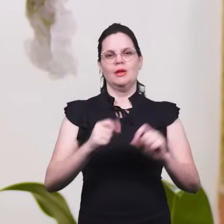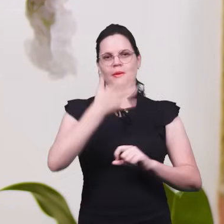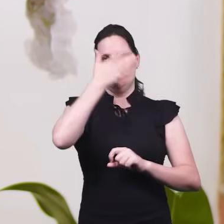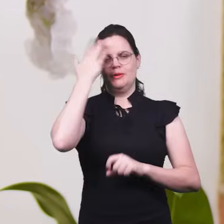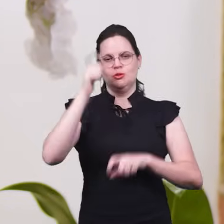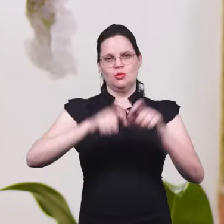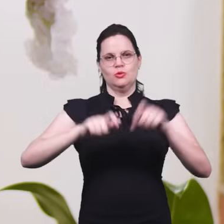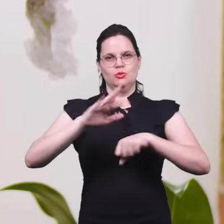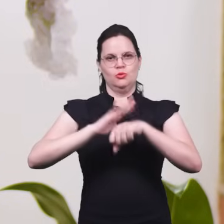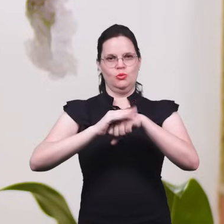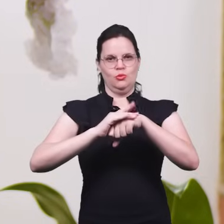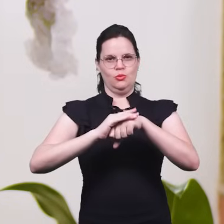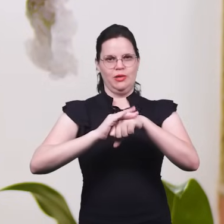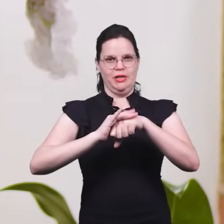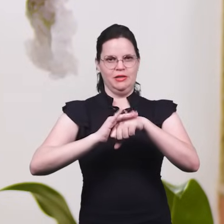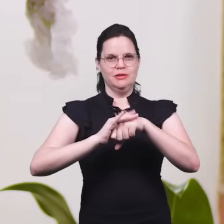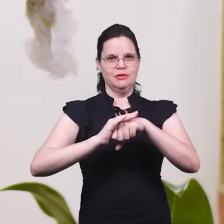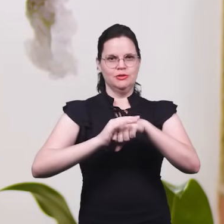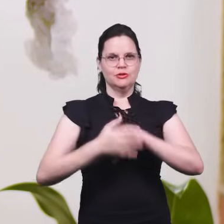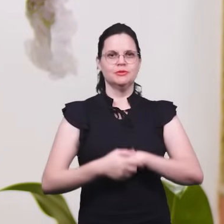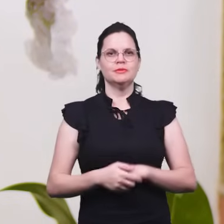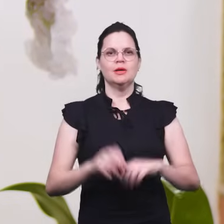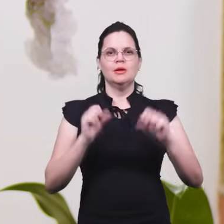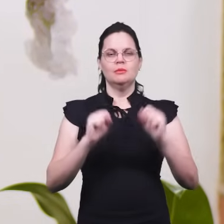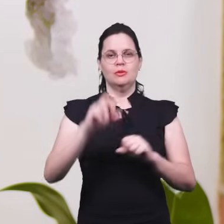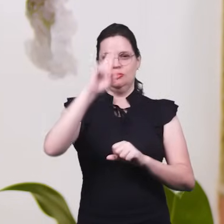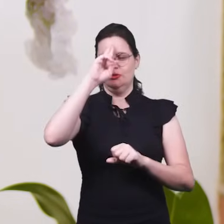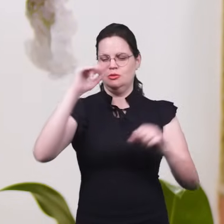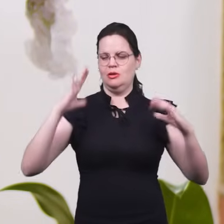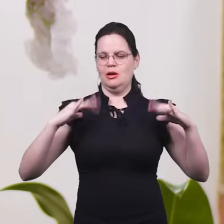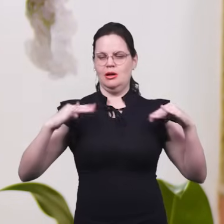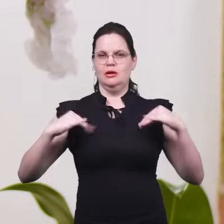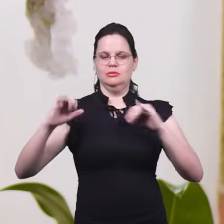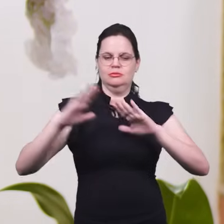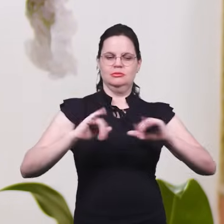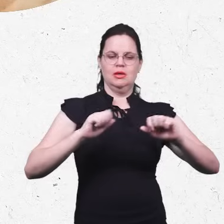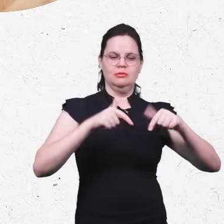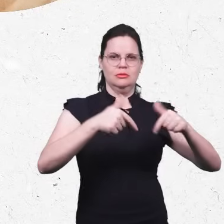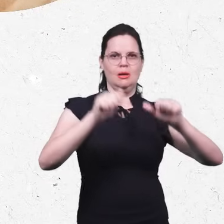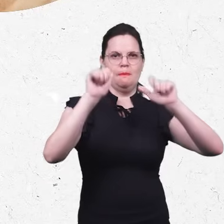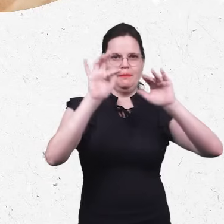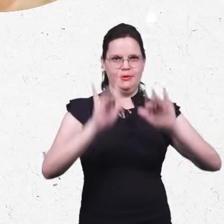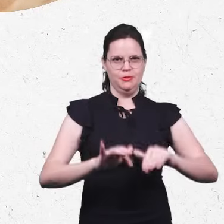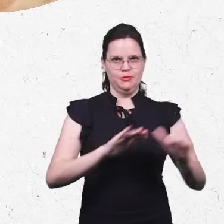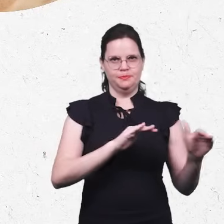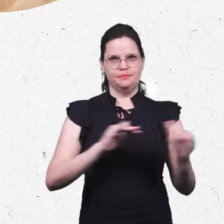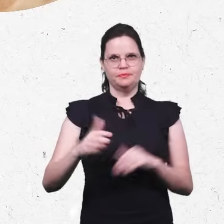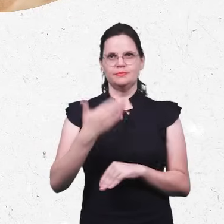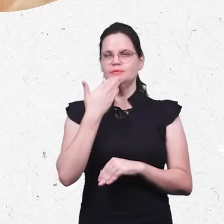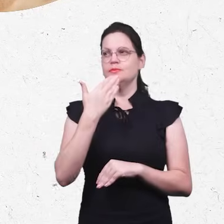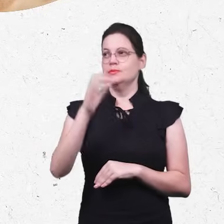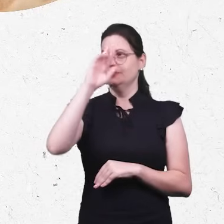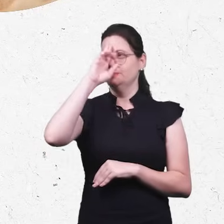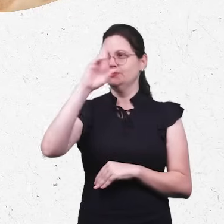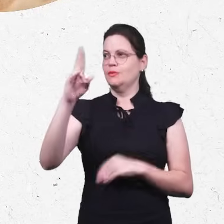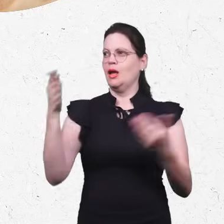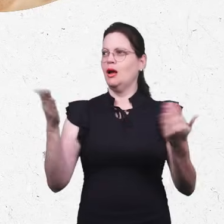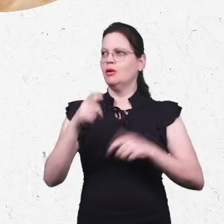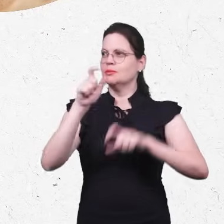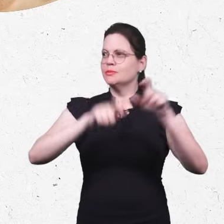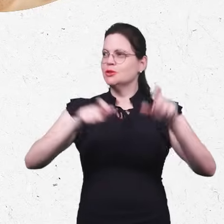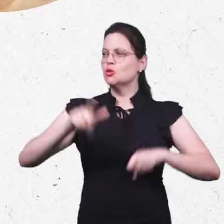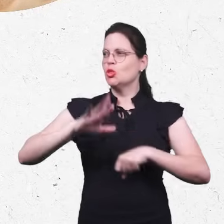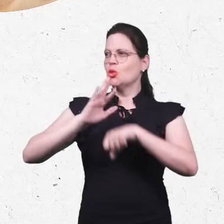enfermos, para que o Senhor possa estar enviando Seus anjos, abençoando a vida de cada um. Senhor, nós oramos a Ti quando colocamos, Senhor,